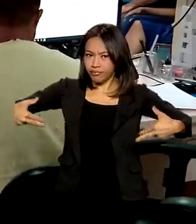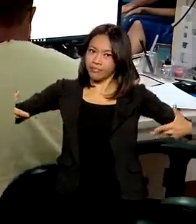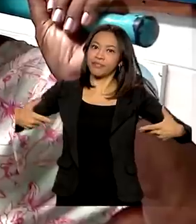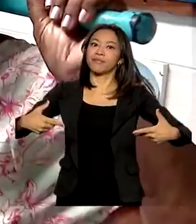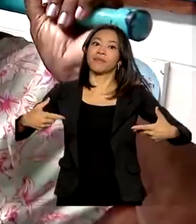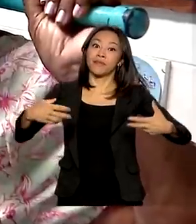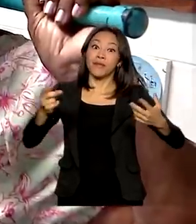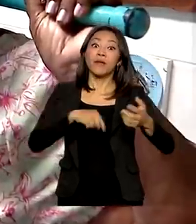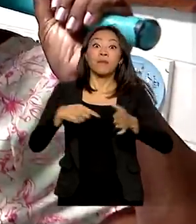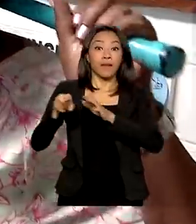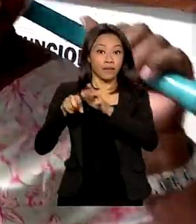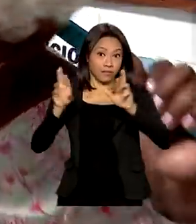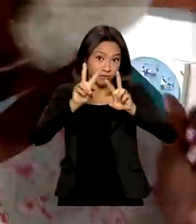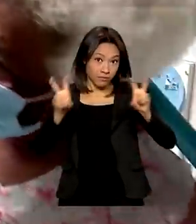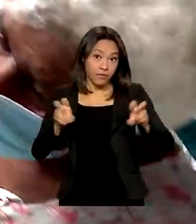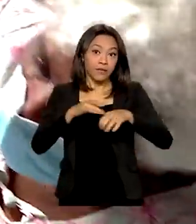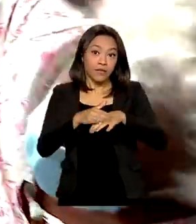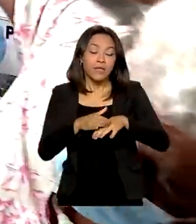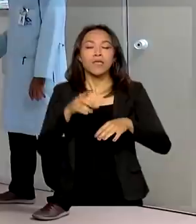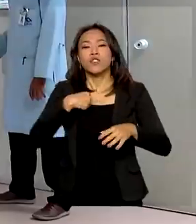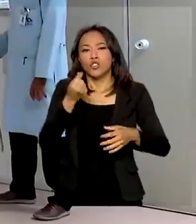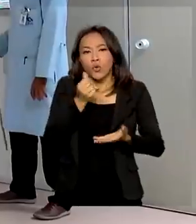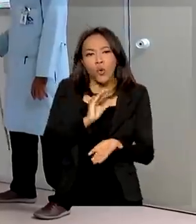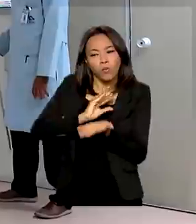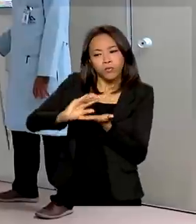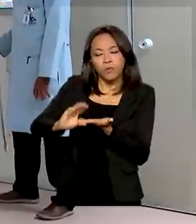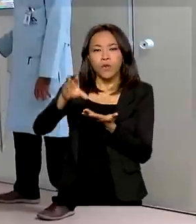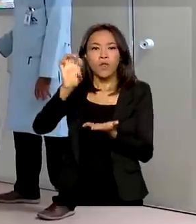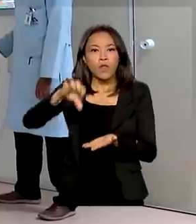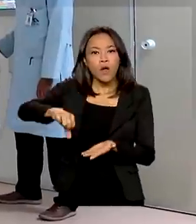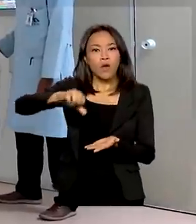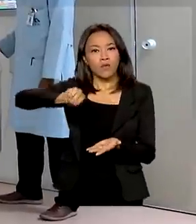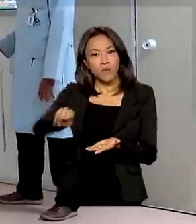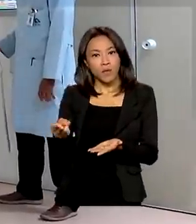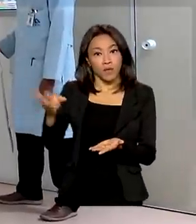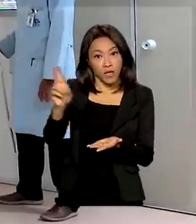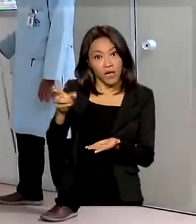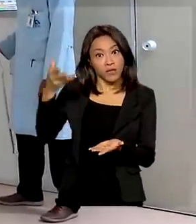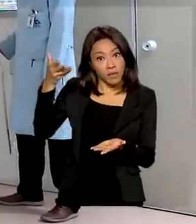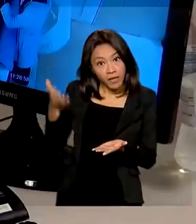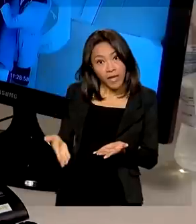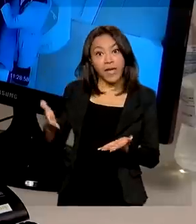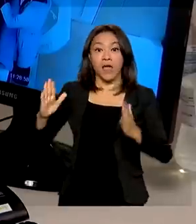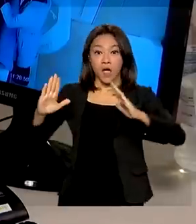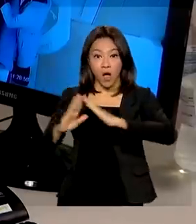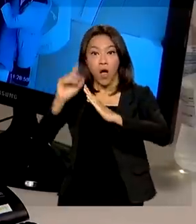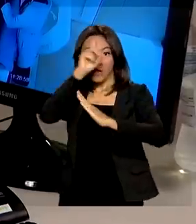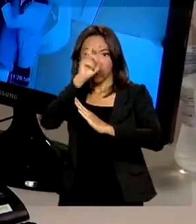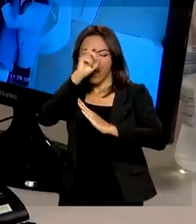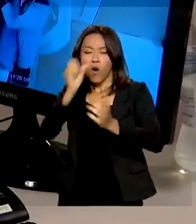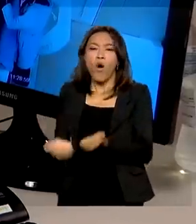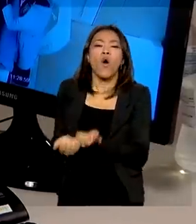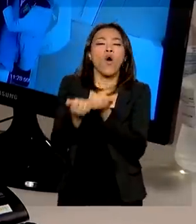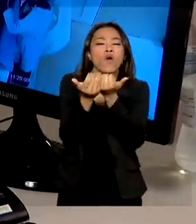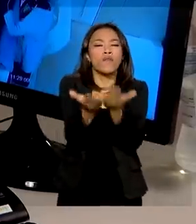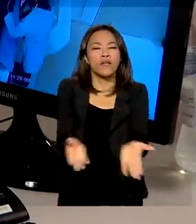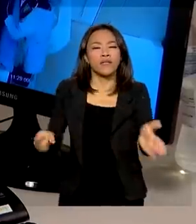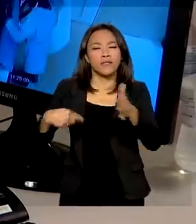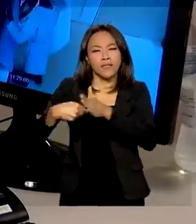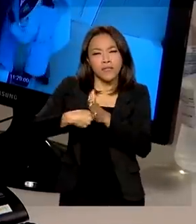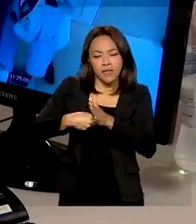sofisticados. O governo federal investiu cerca de 9 milhões de reais para que o hospital ofereça exames de